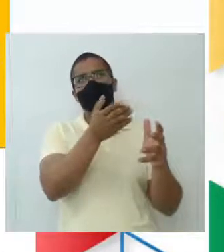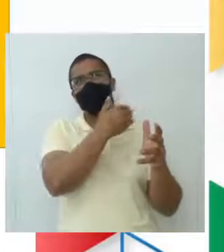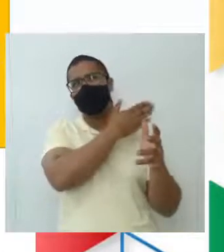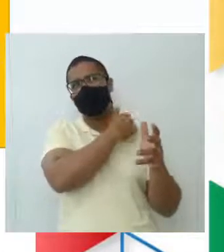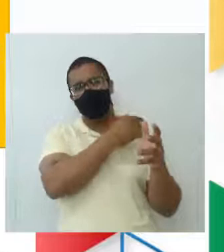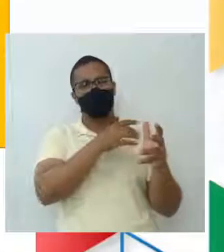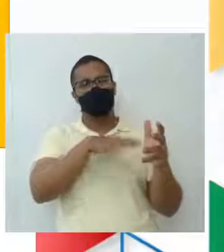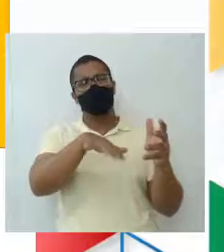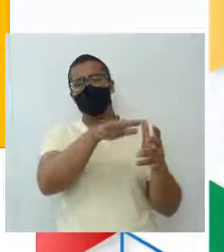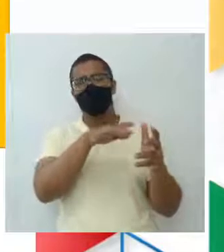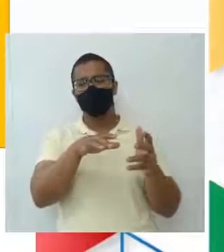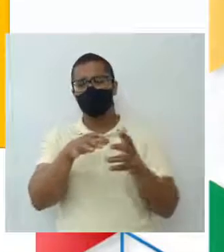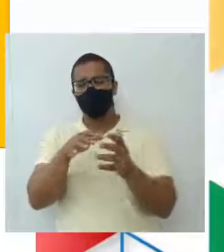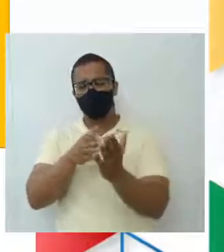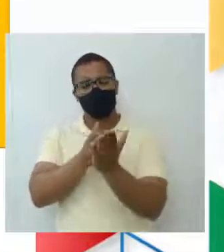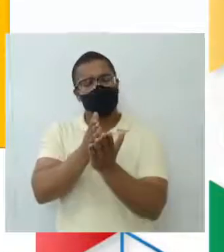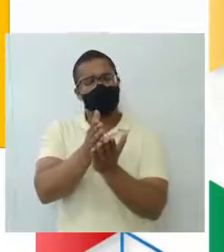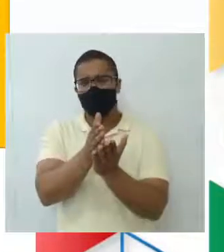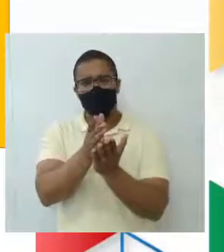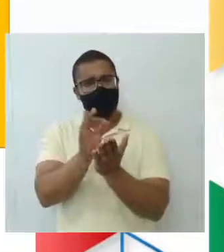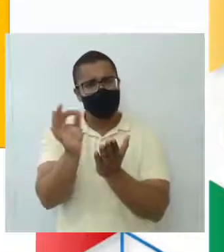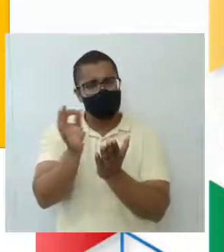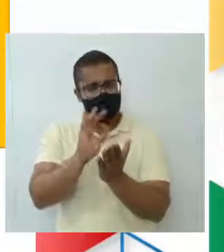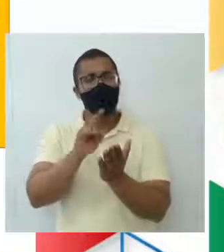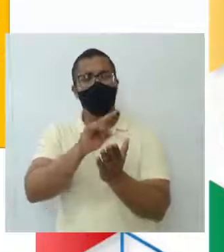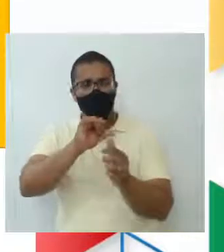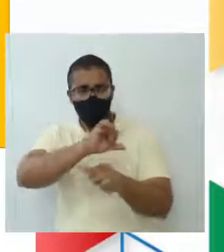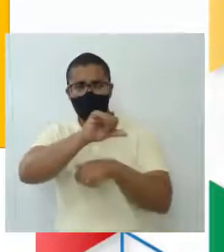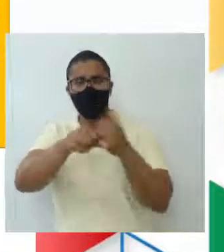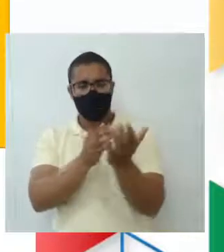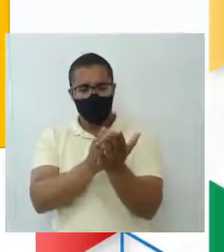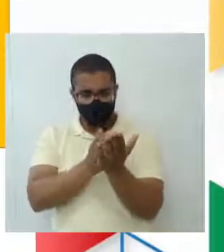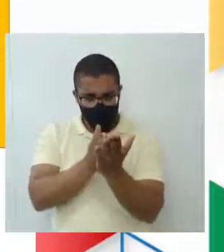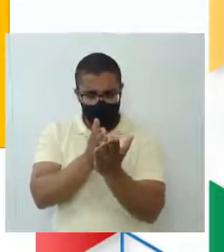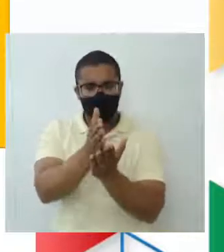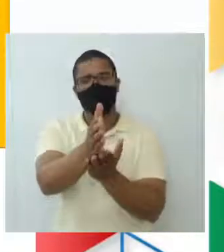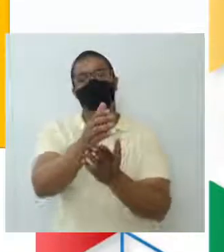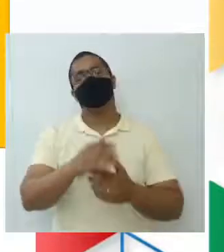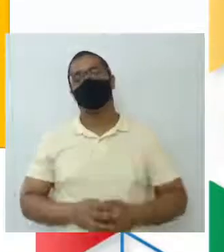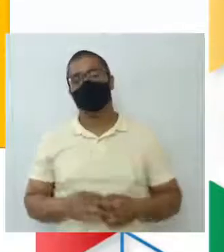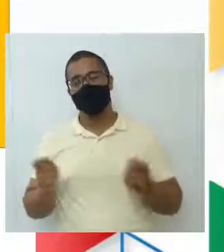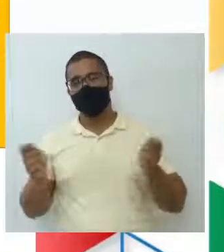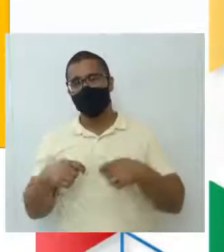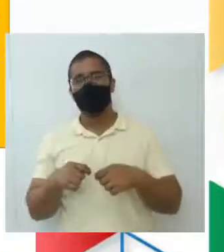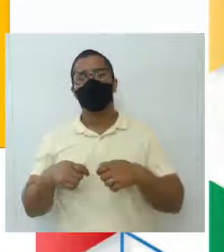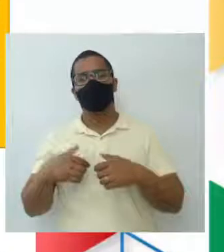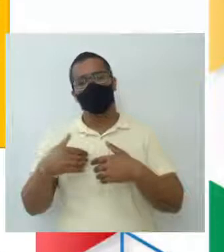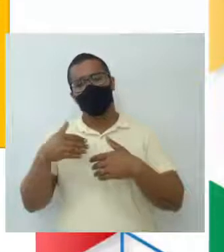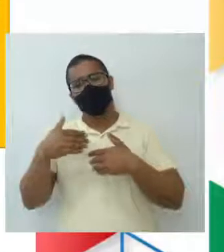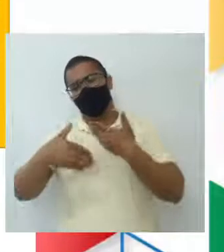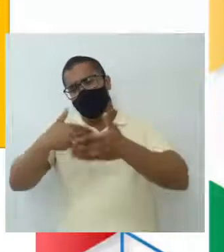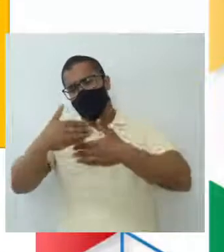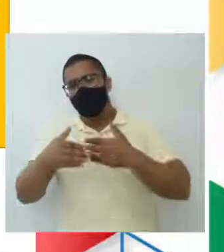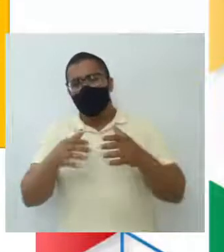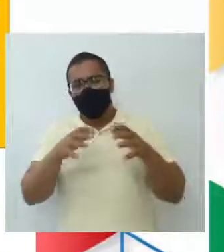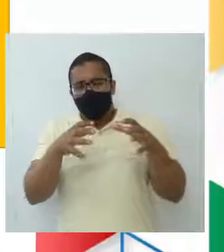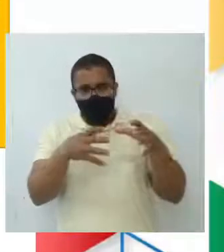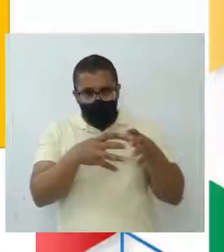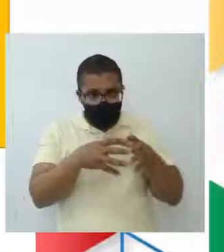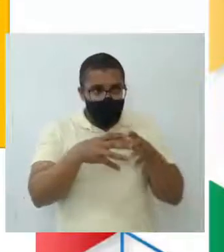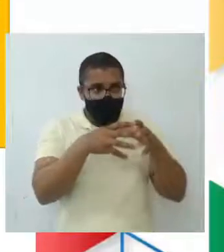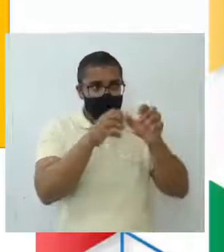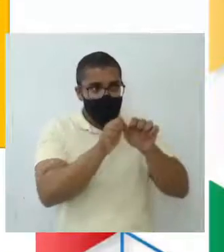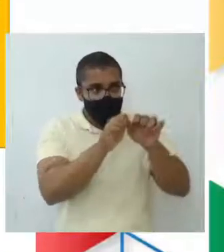época. Vejam só, sobre as peregrinações, nós temos, durante a peregrinação, os franciscanos